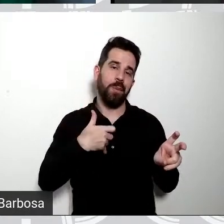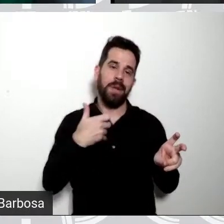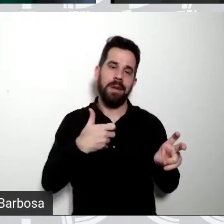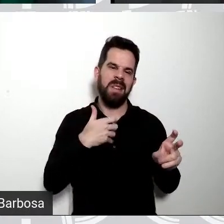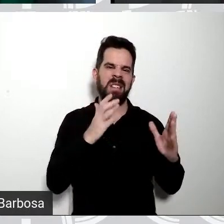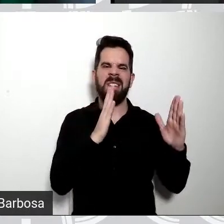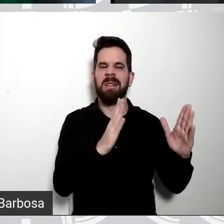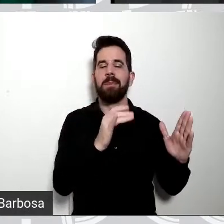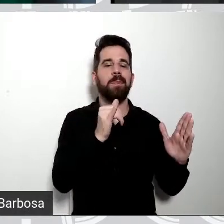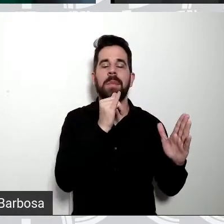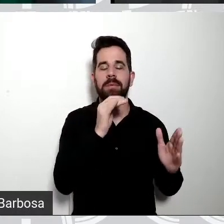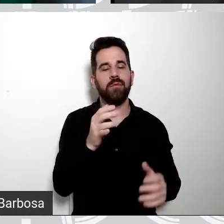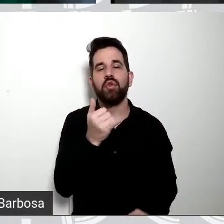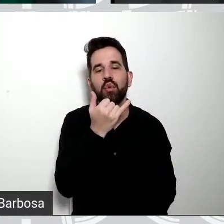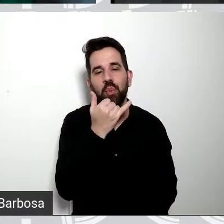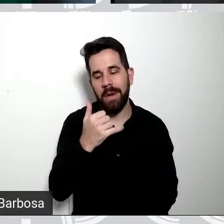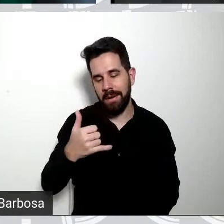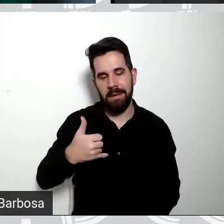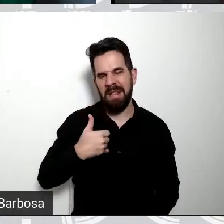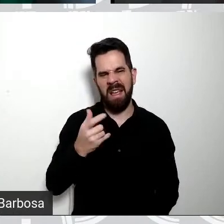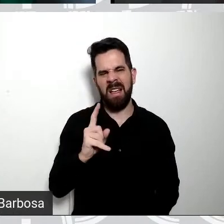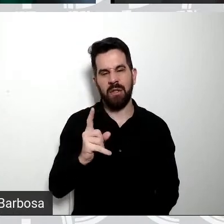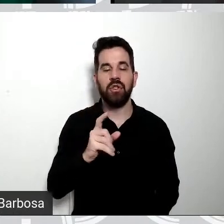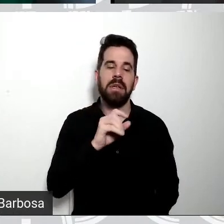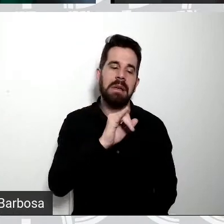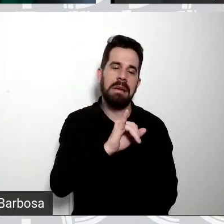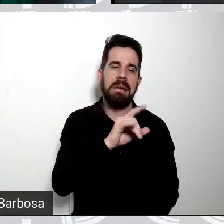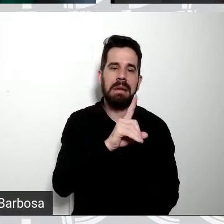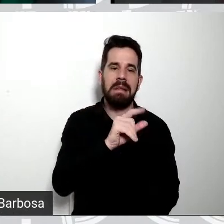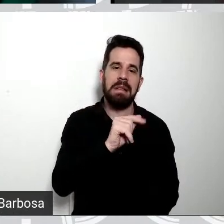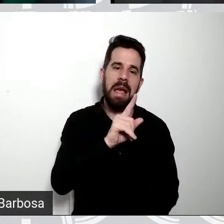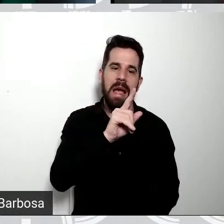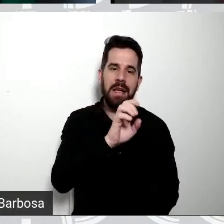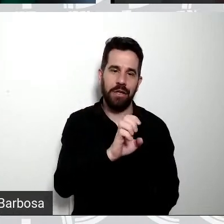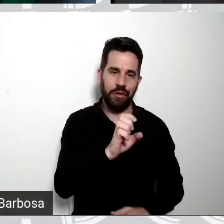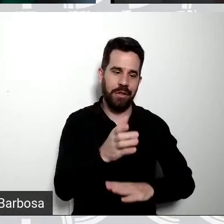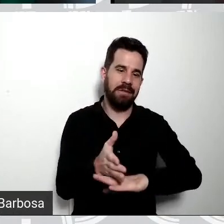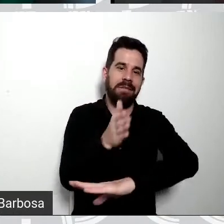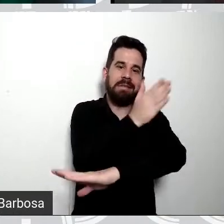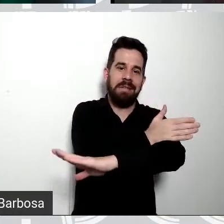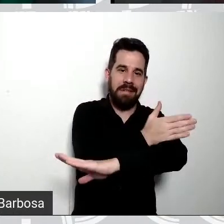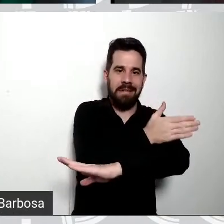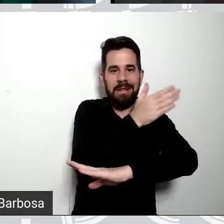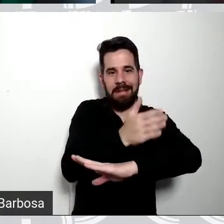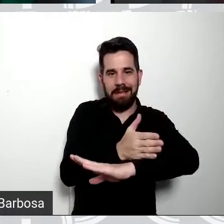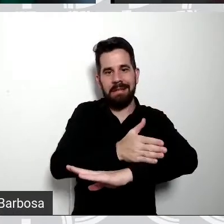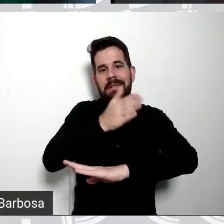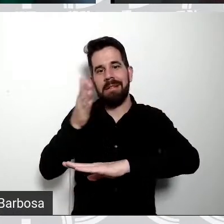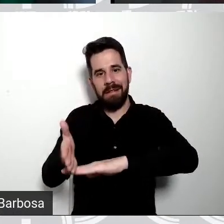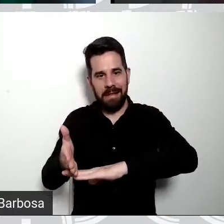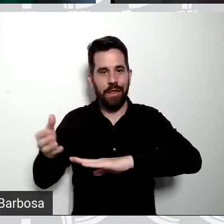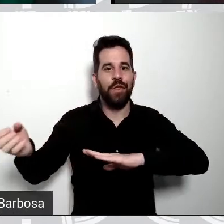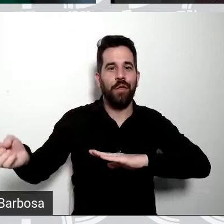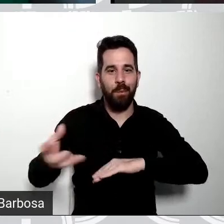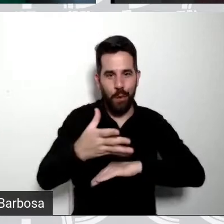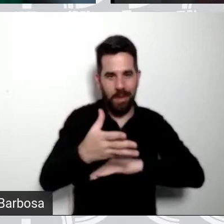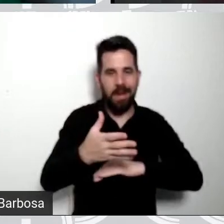Idade Média, Idade Antiga, Modernismo, etc., eu também estou me colocando como